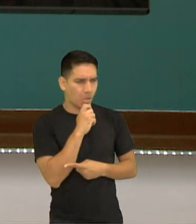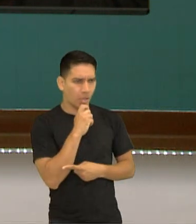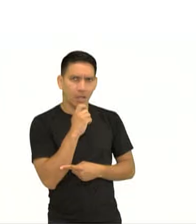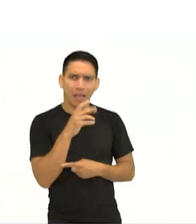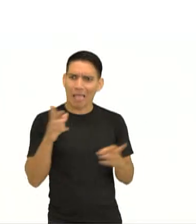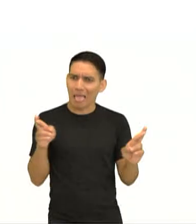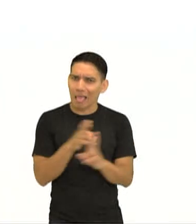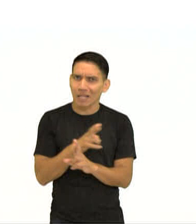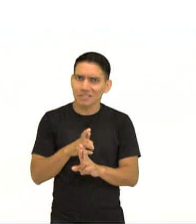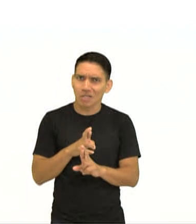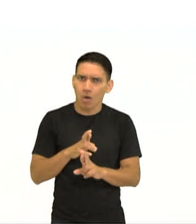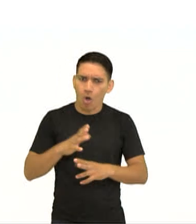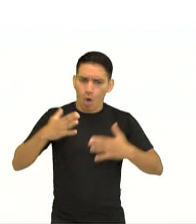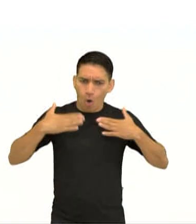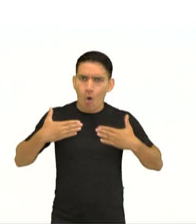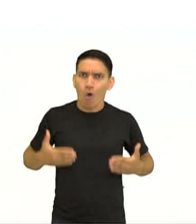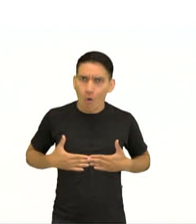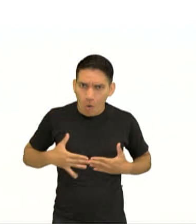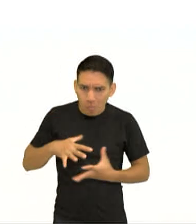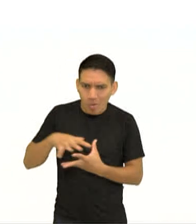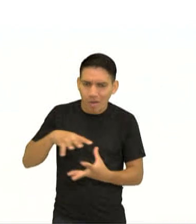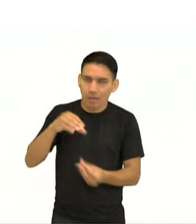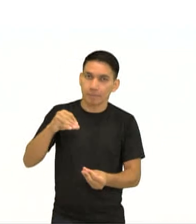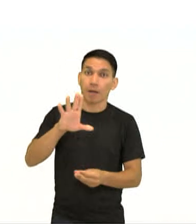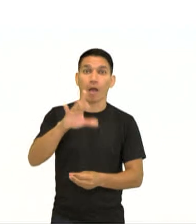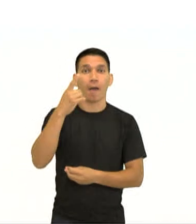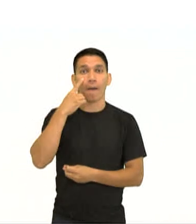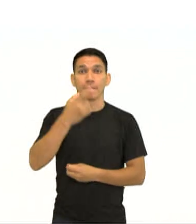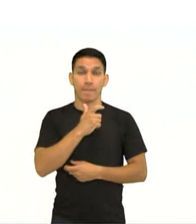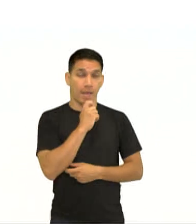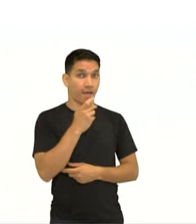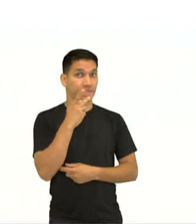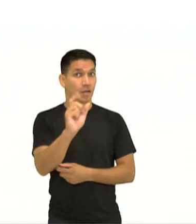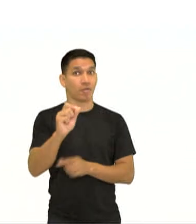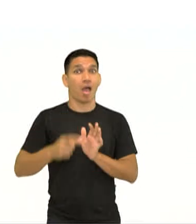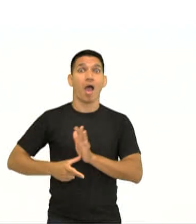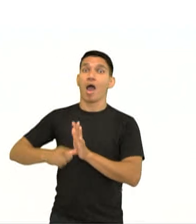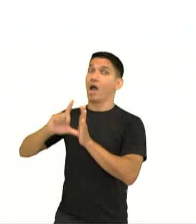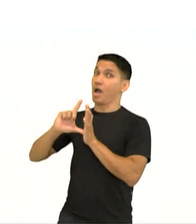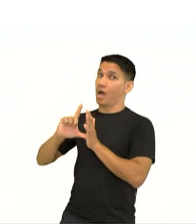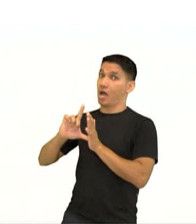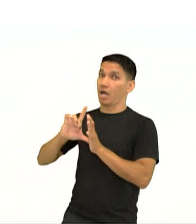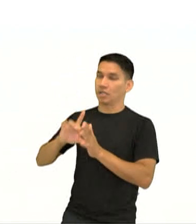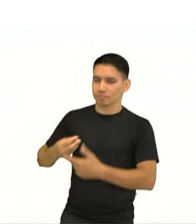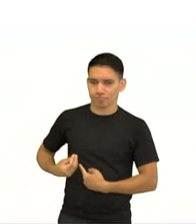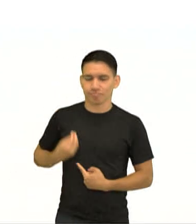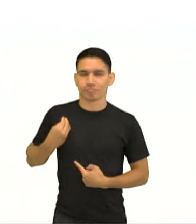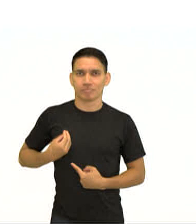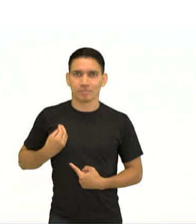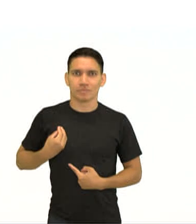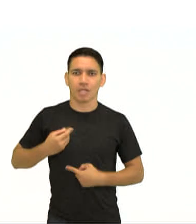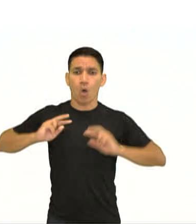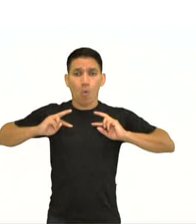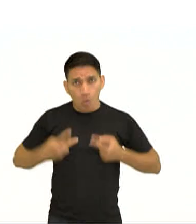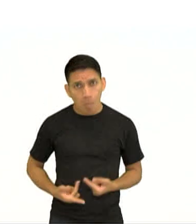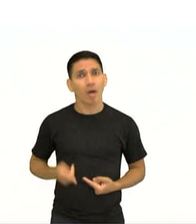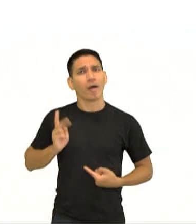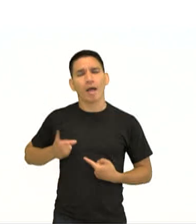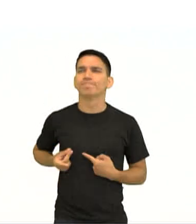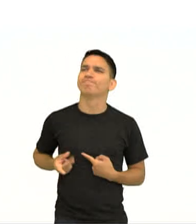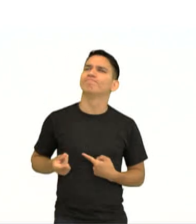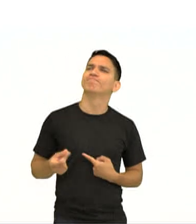alma. Antes de encarnar, de acordo com Platão, o ser humano era imortal e